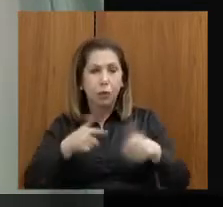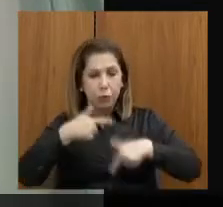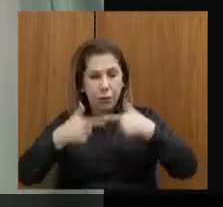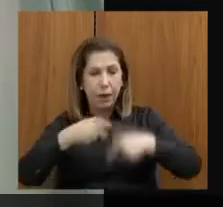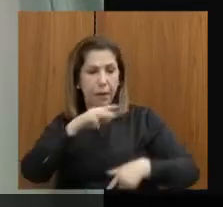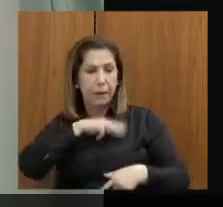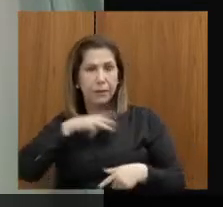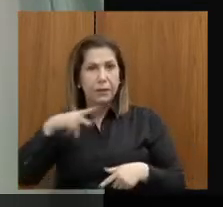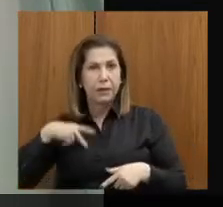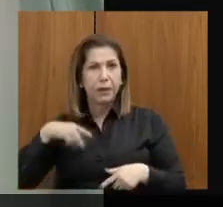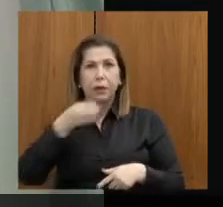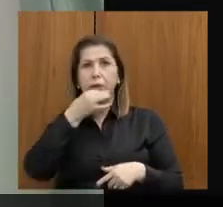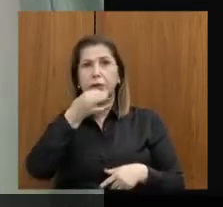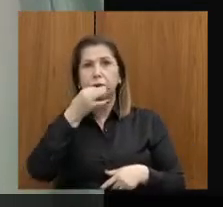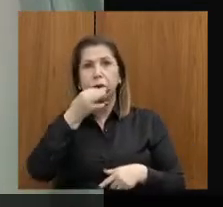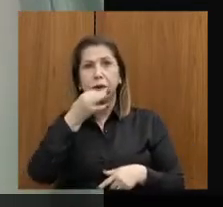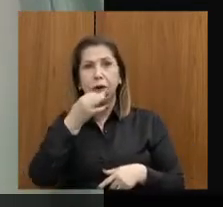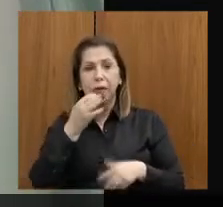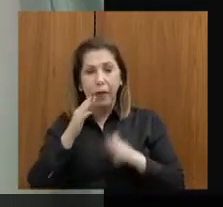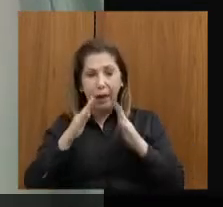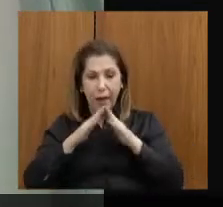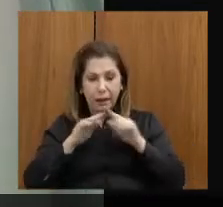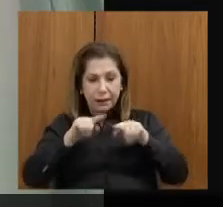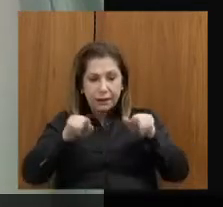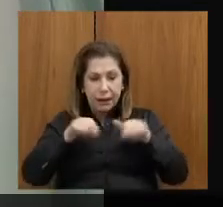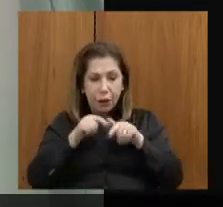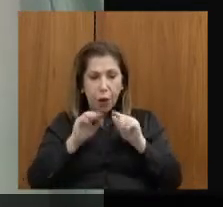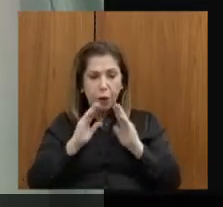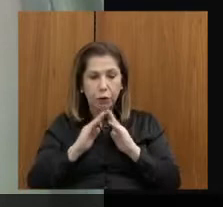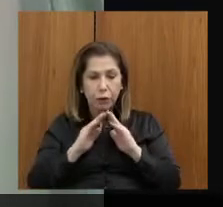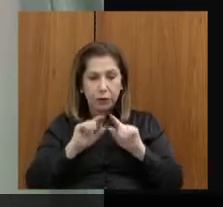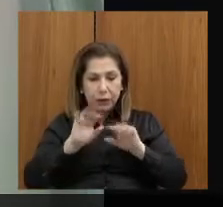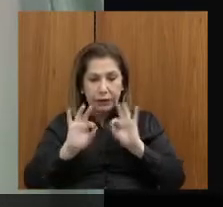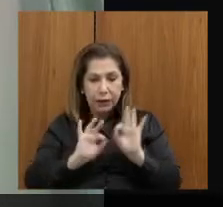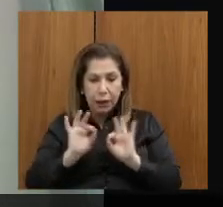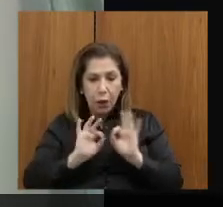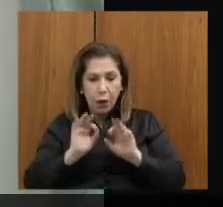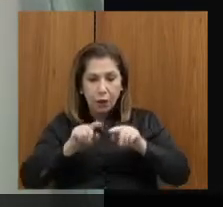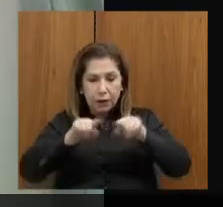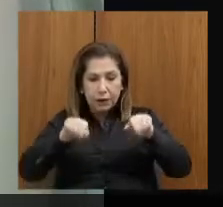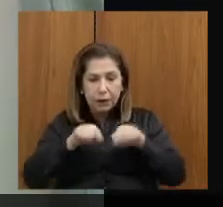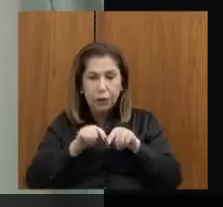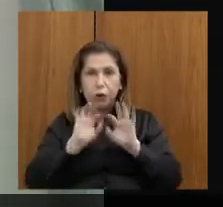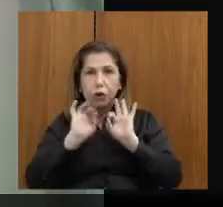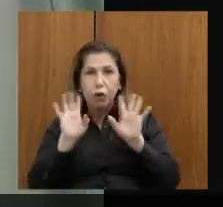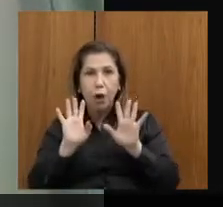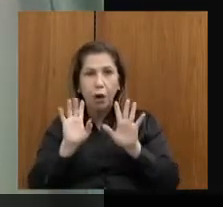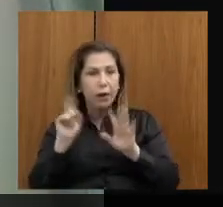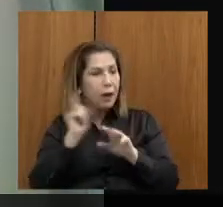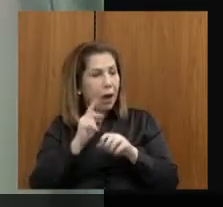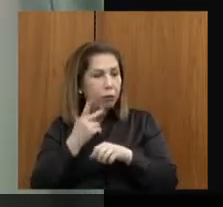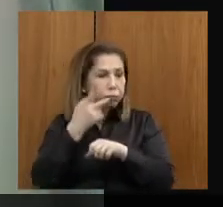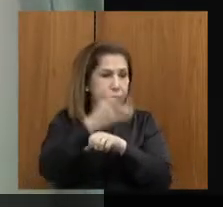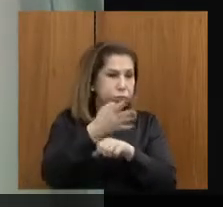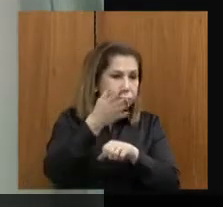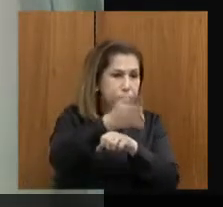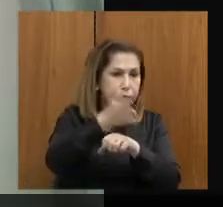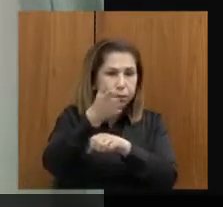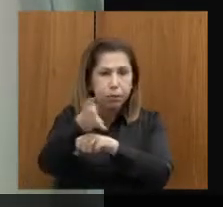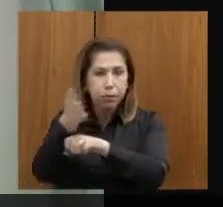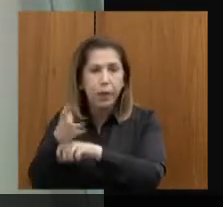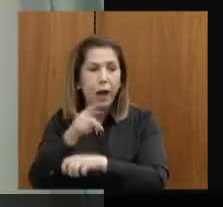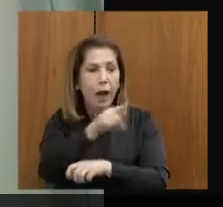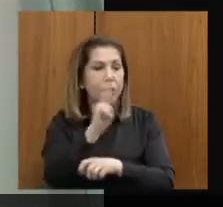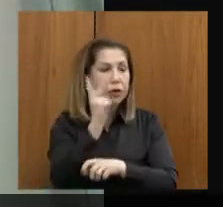do agente pouco saindo um pouco da Caixa eu acho que passou se não sair da Caixa para tentar ajudar aí rapaz passivo histórico de